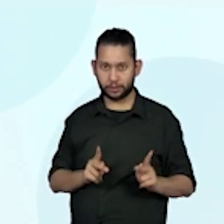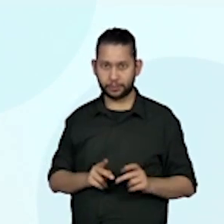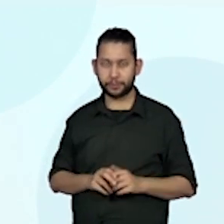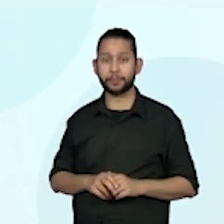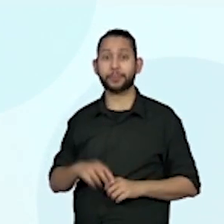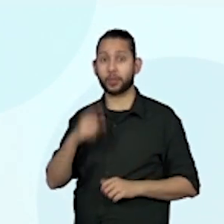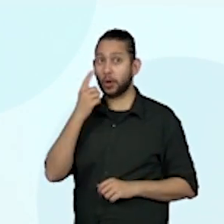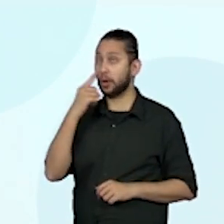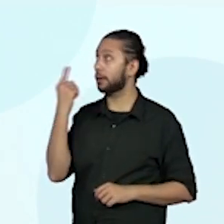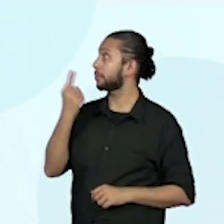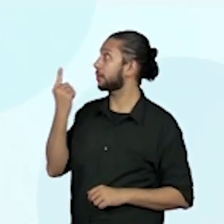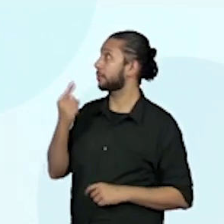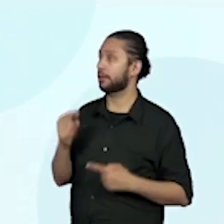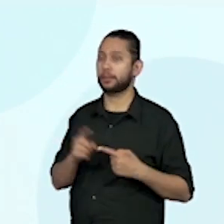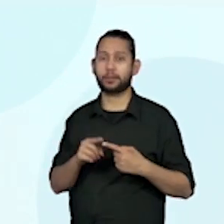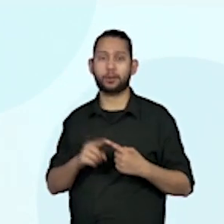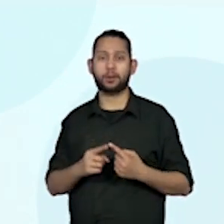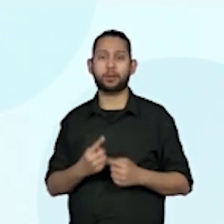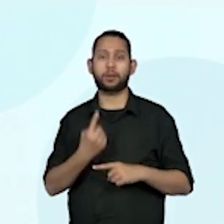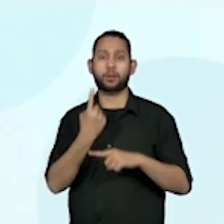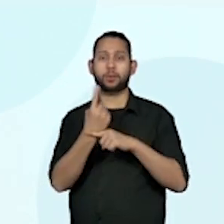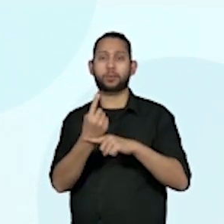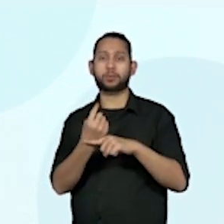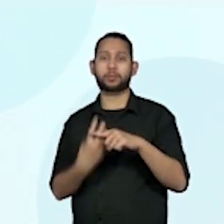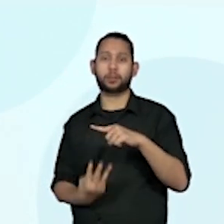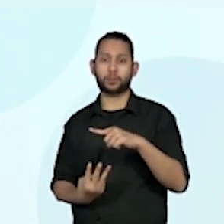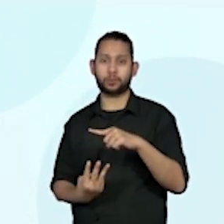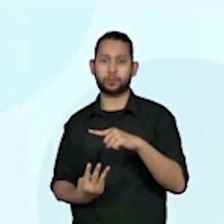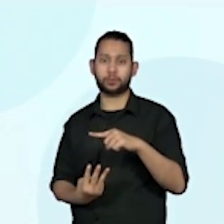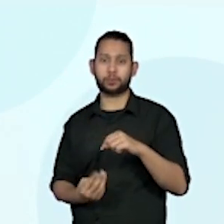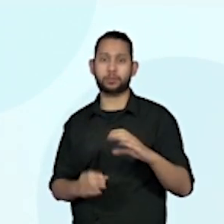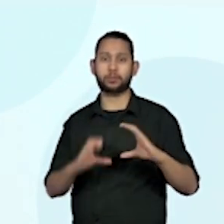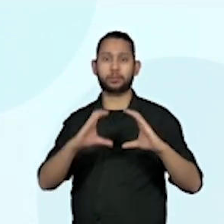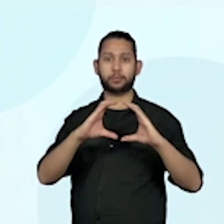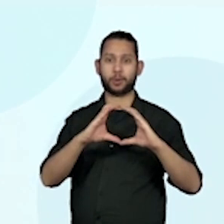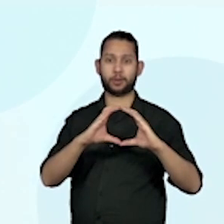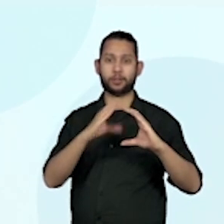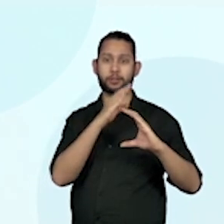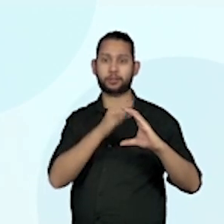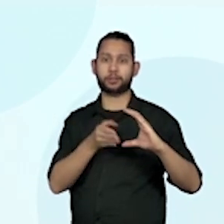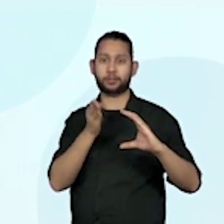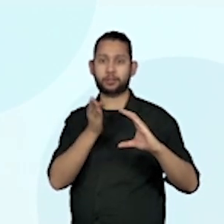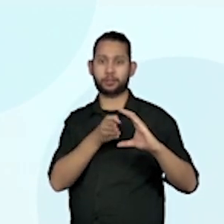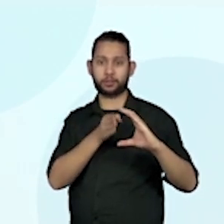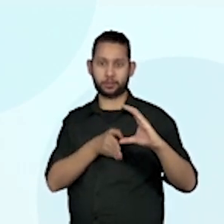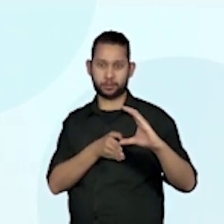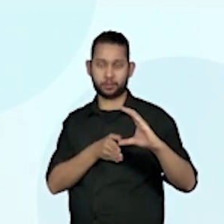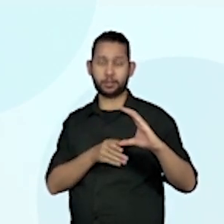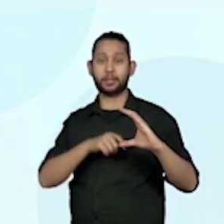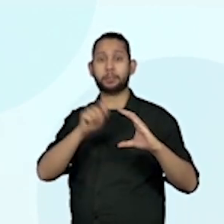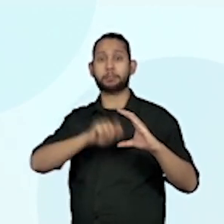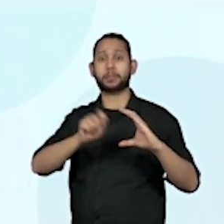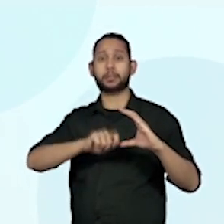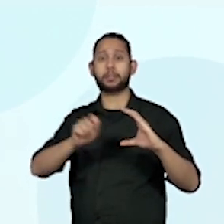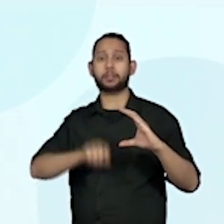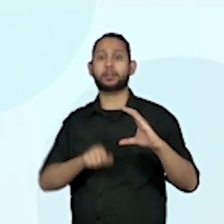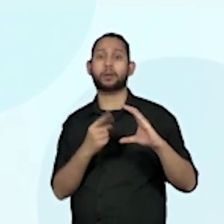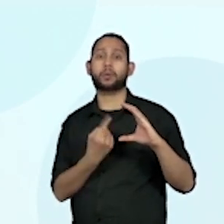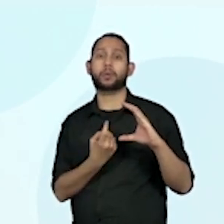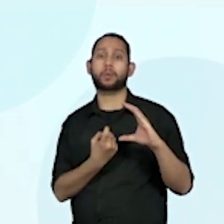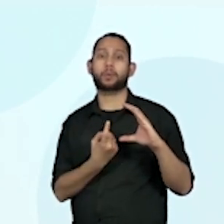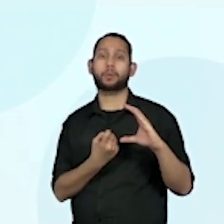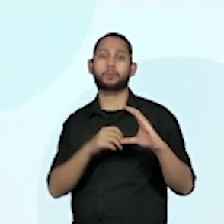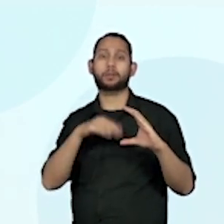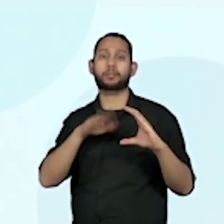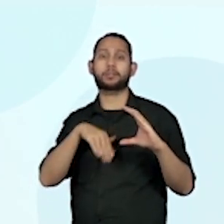Nessa primeira fração, 1/3, então, aqui está me indicando que eu tenho que pintar uma parte desta fração,